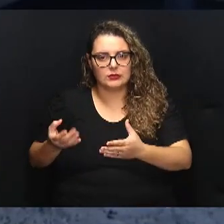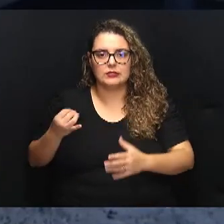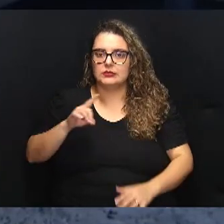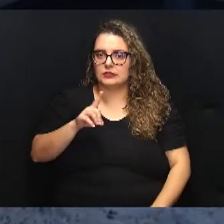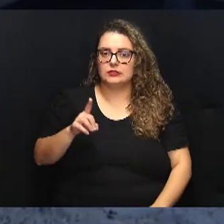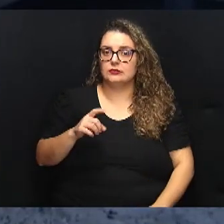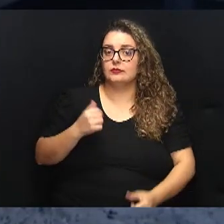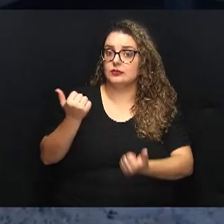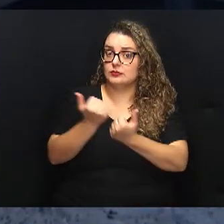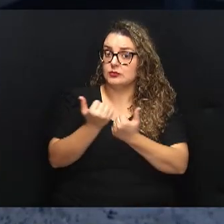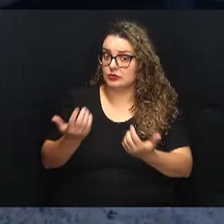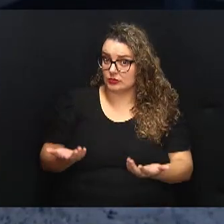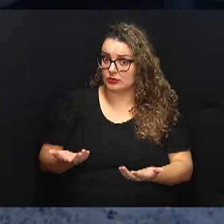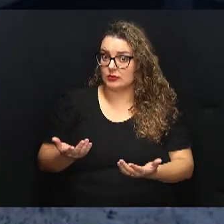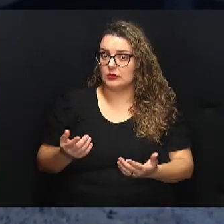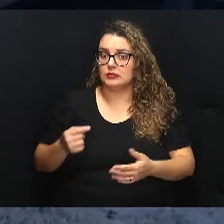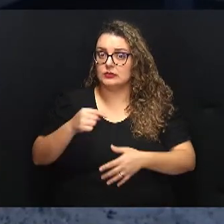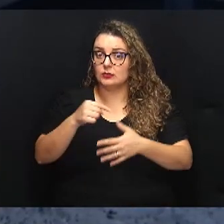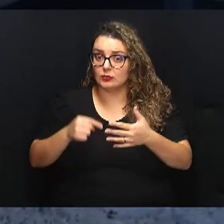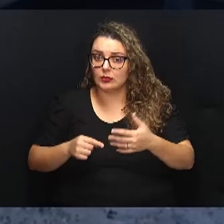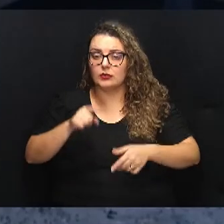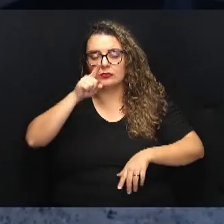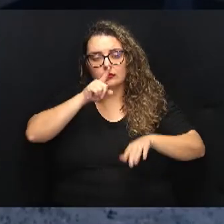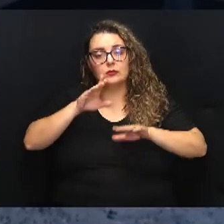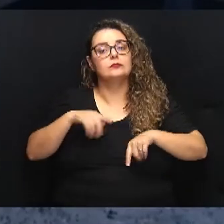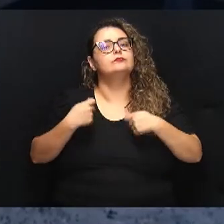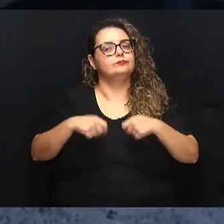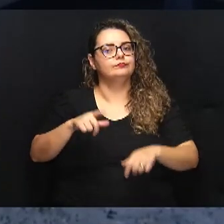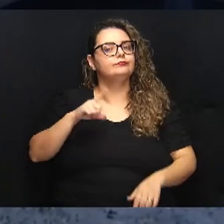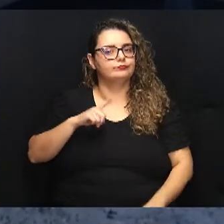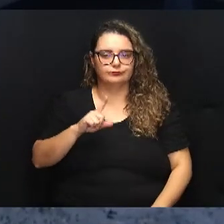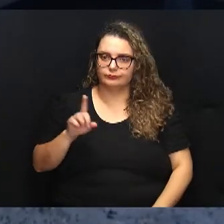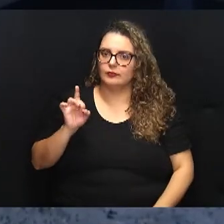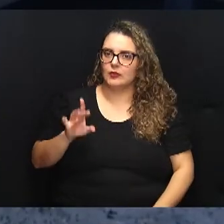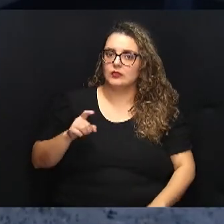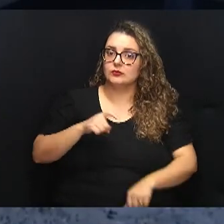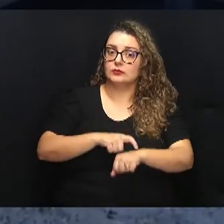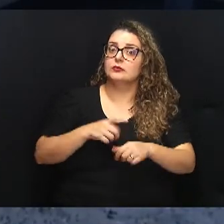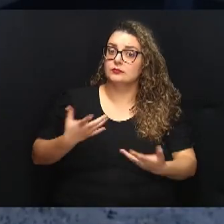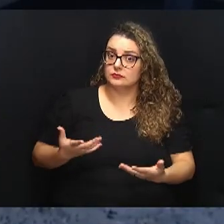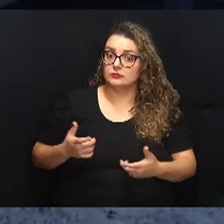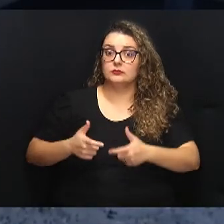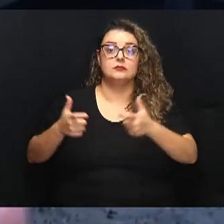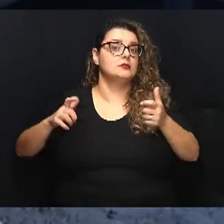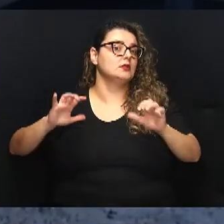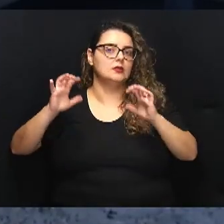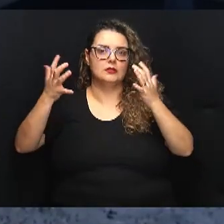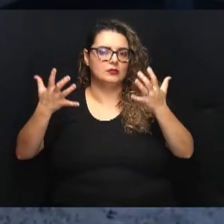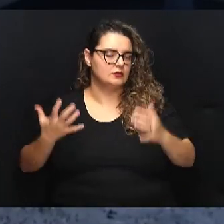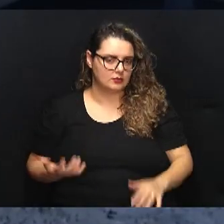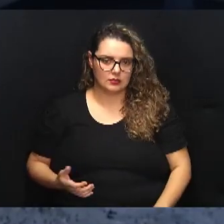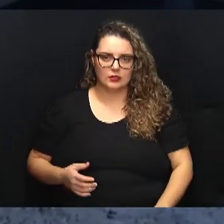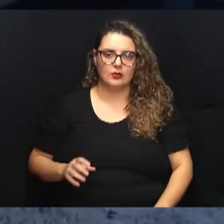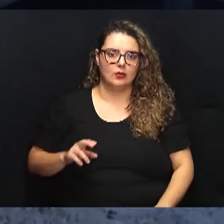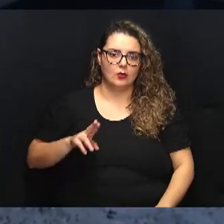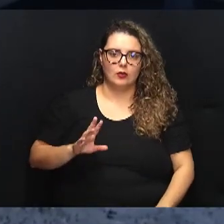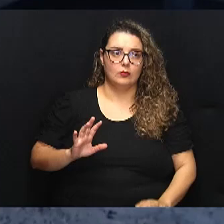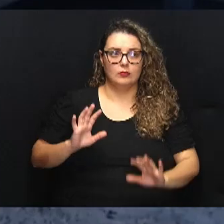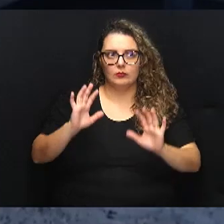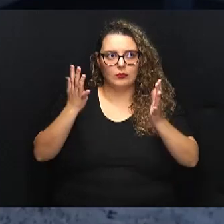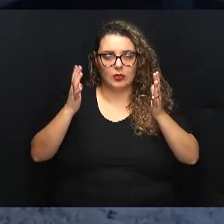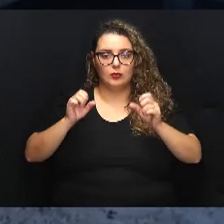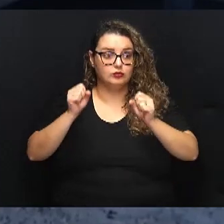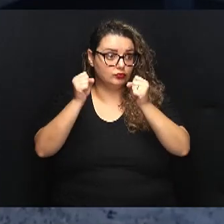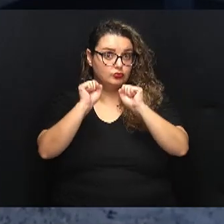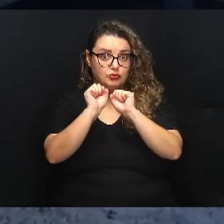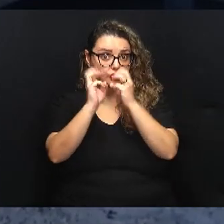não foi trocado. Então, esses são cuidados que nós precisamos ter, não só em momentos de grandes eventos ou em festas, mas na